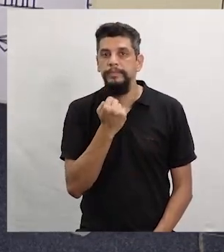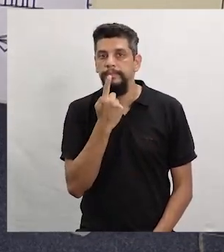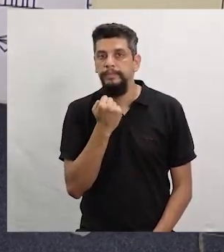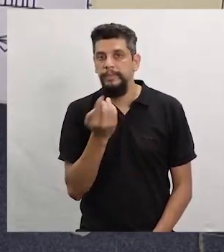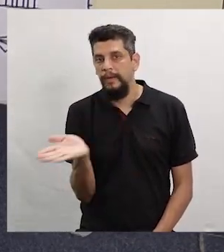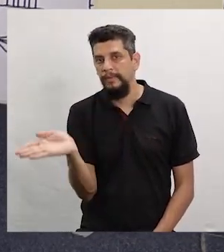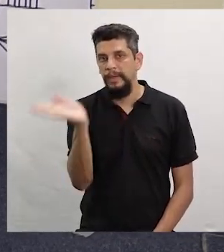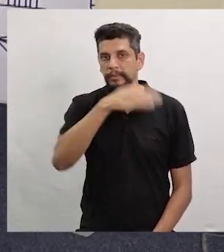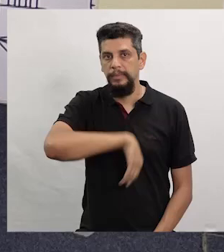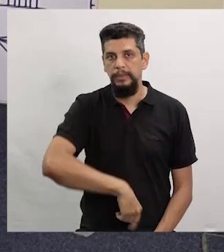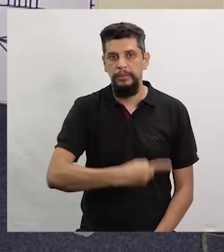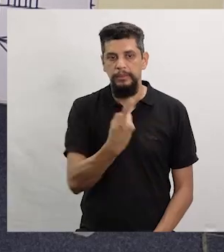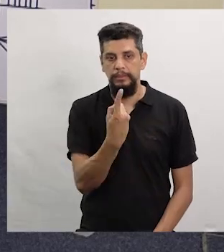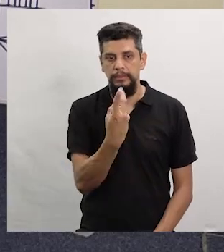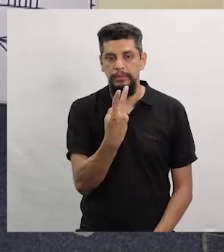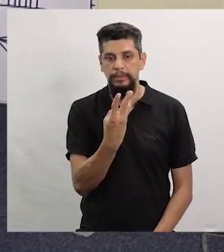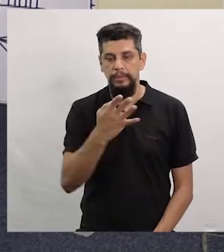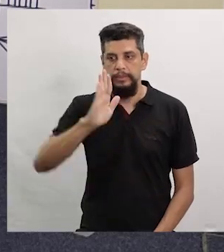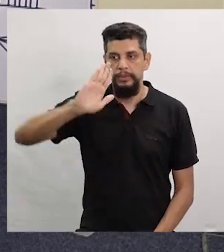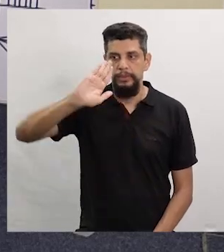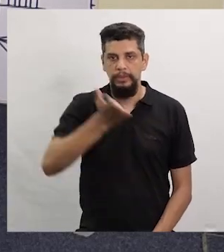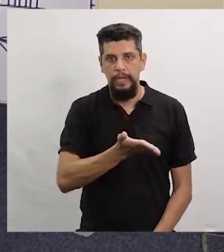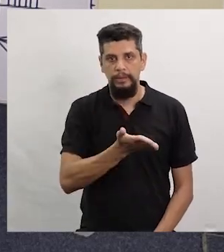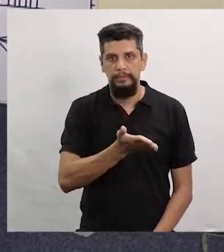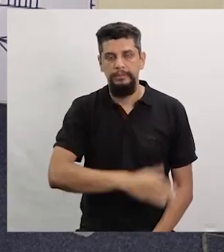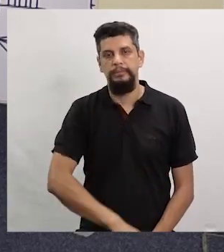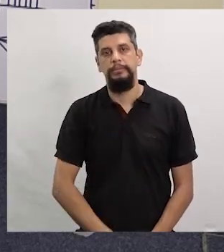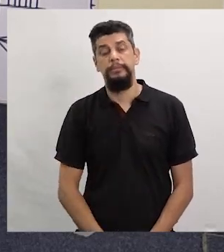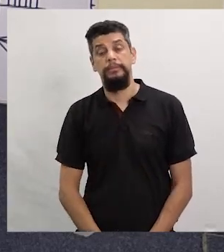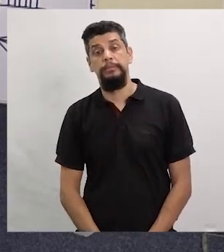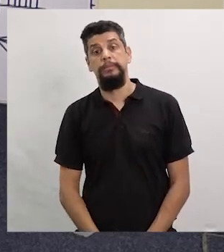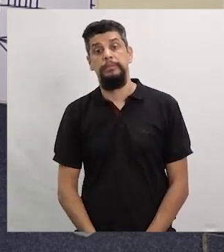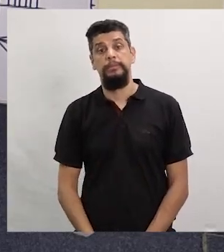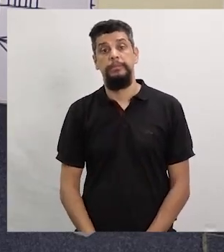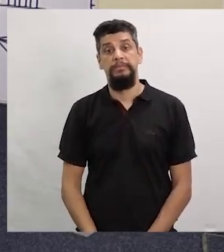vermelha vamos lá então Um dois foi